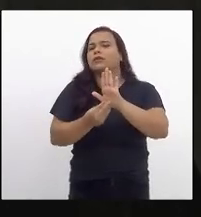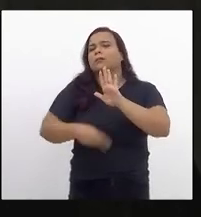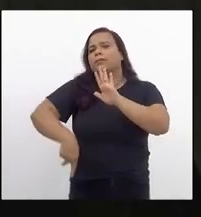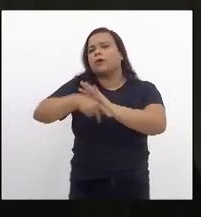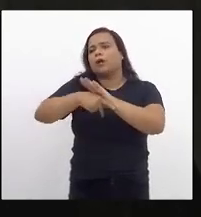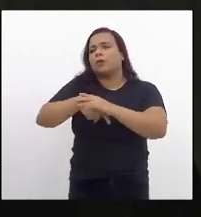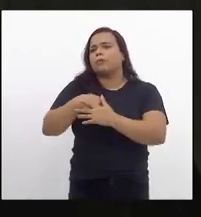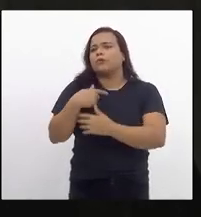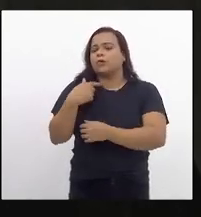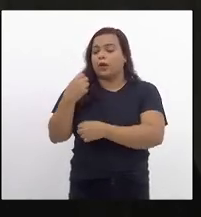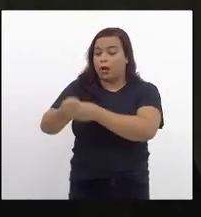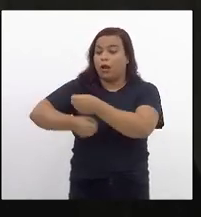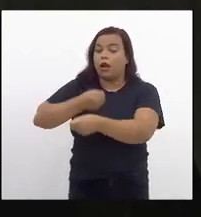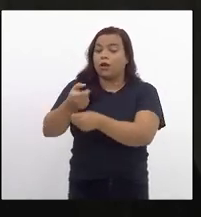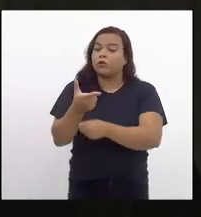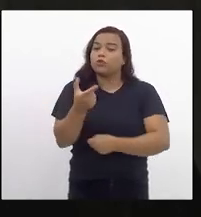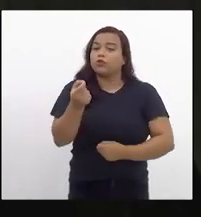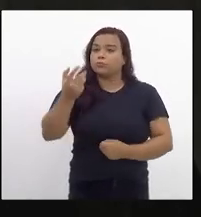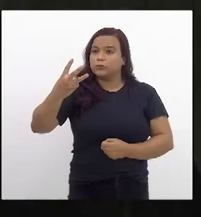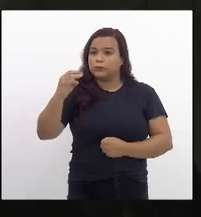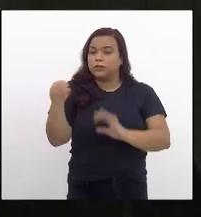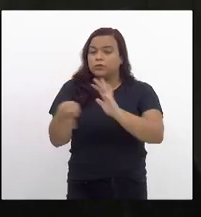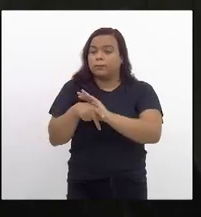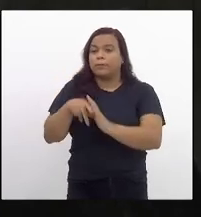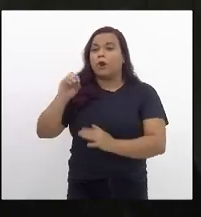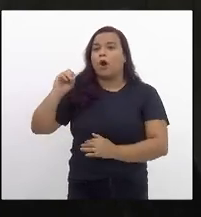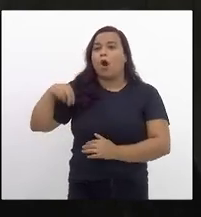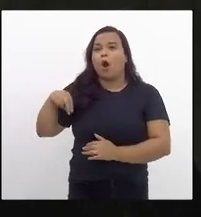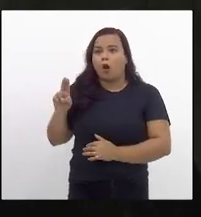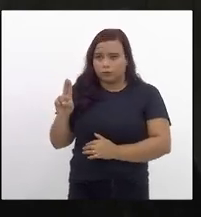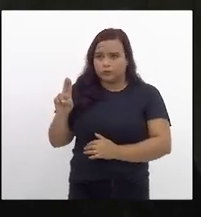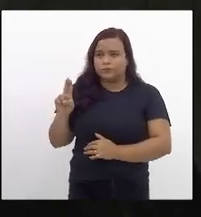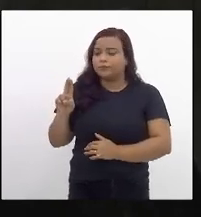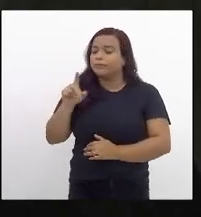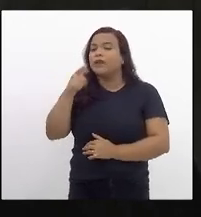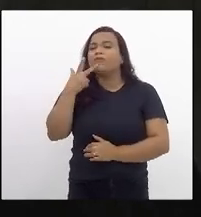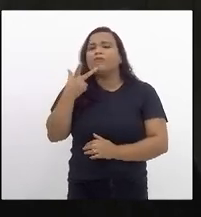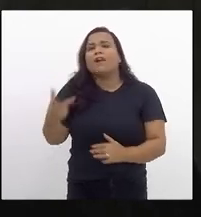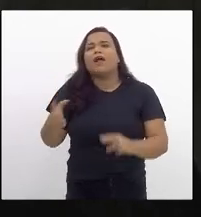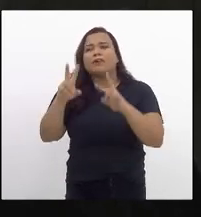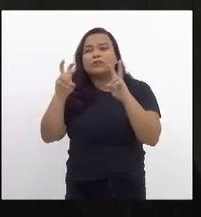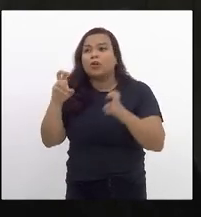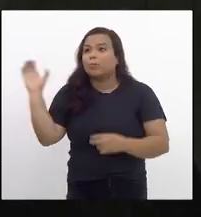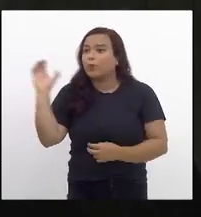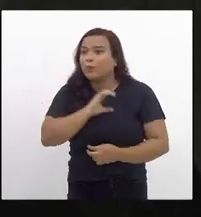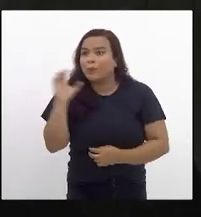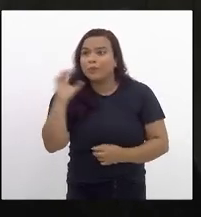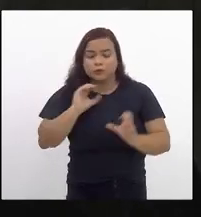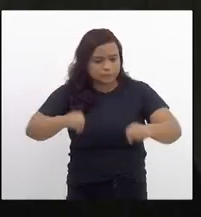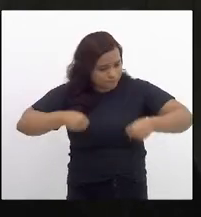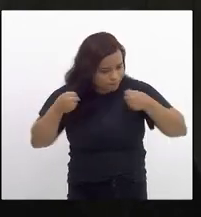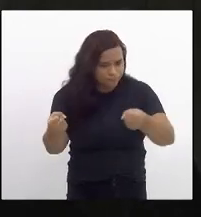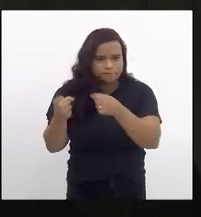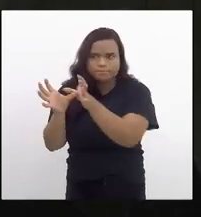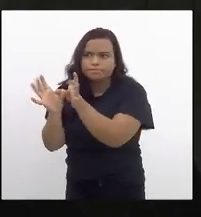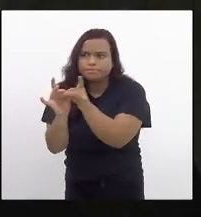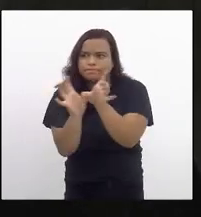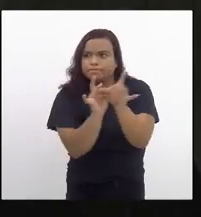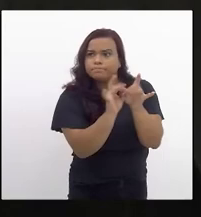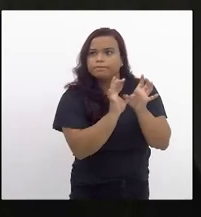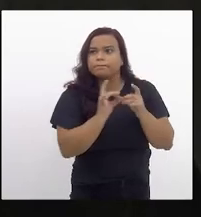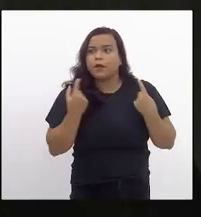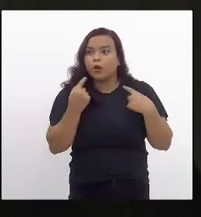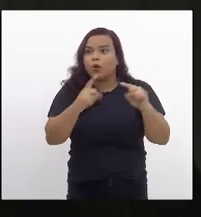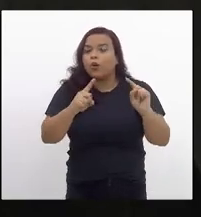também da ONU que fala justamente da urgência em une forças para combater os principais